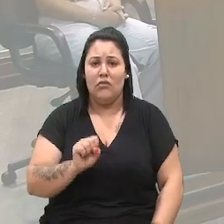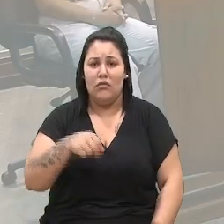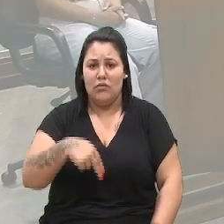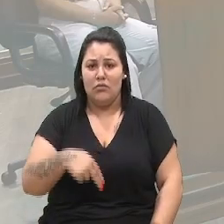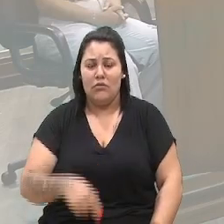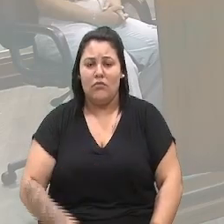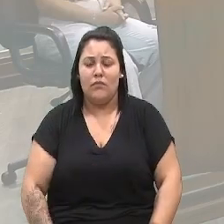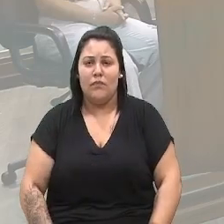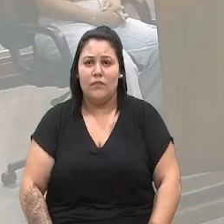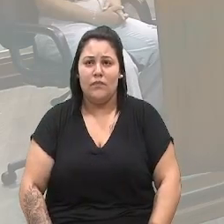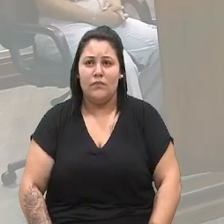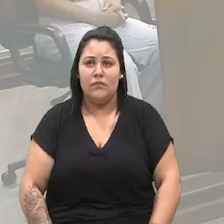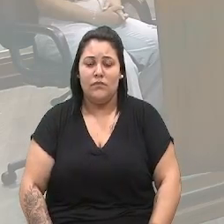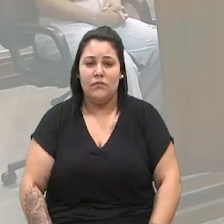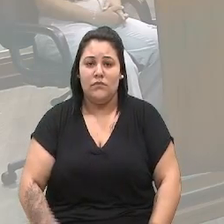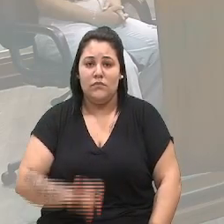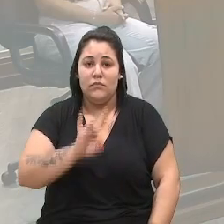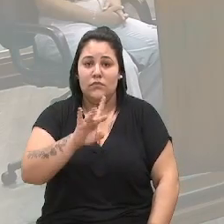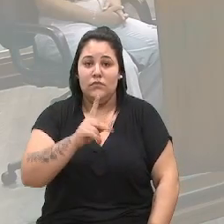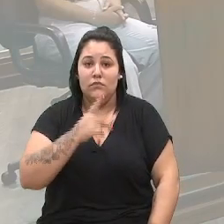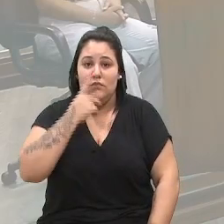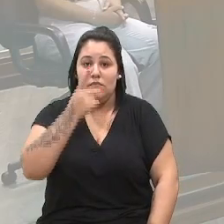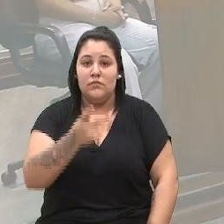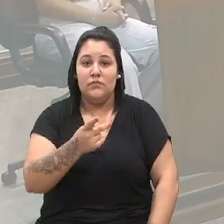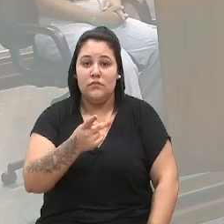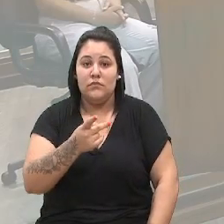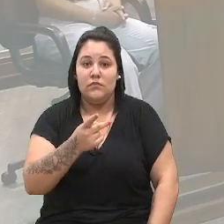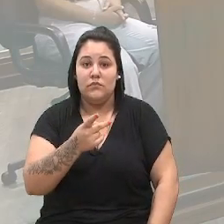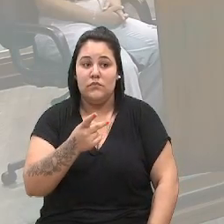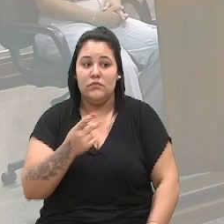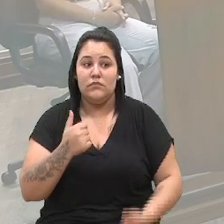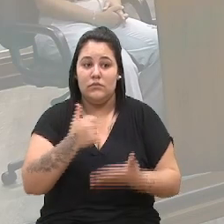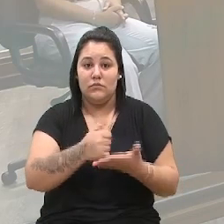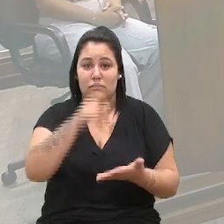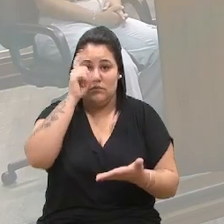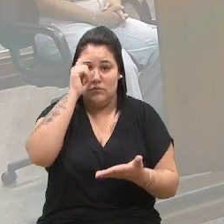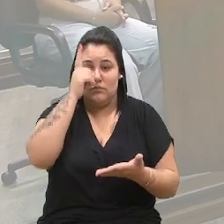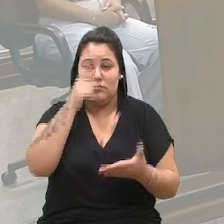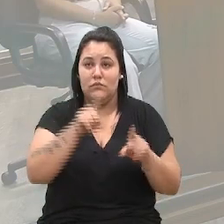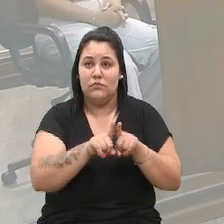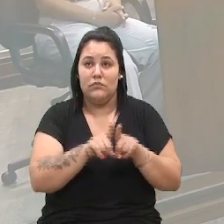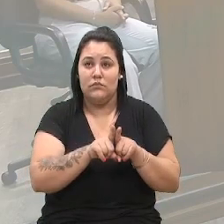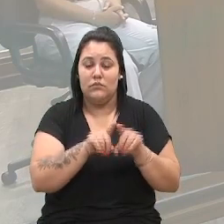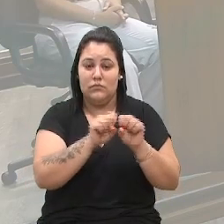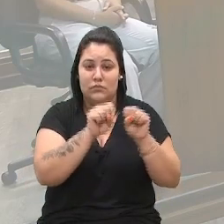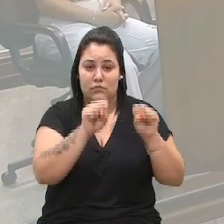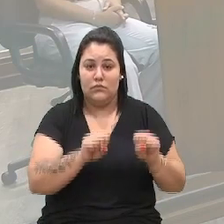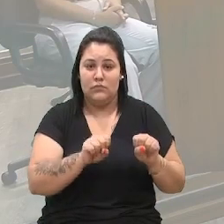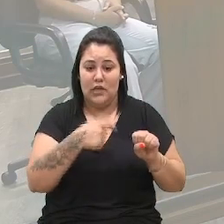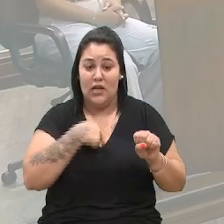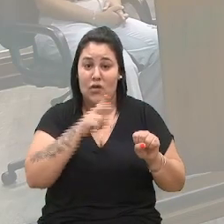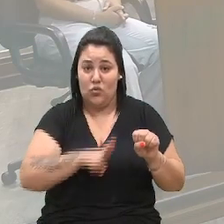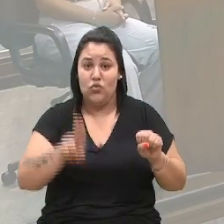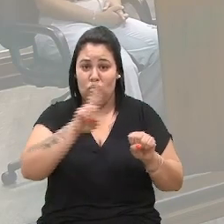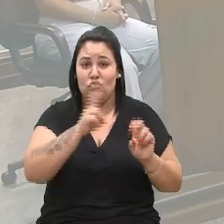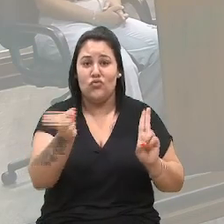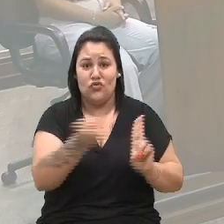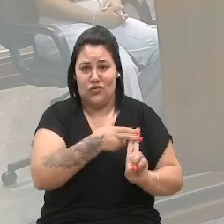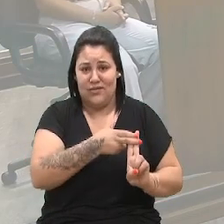Só para dar minha contribuição aqui ao vereador Escálculo, eu sou usuário do Sistema Único de Saúde, do